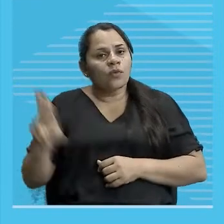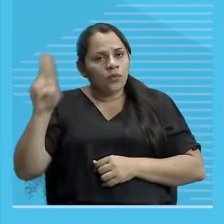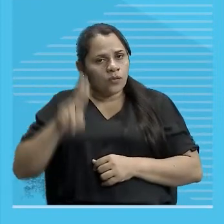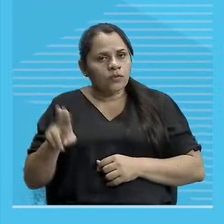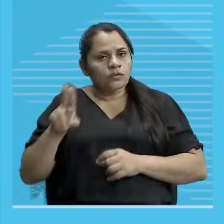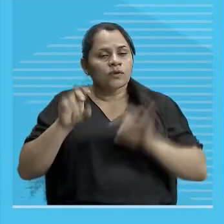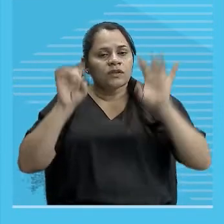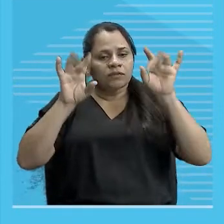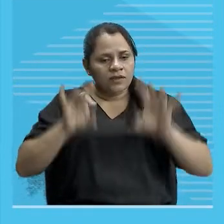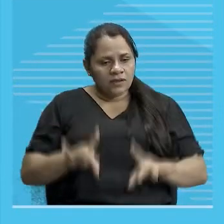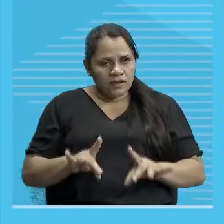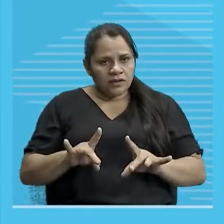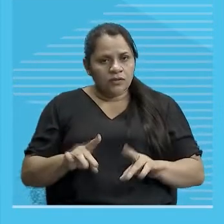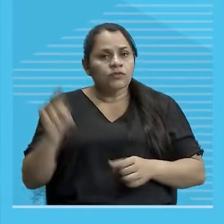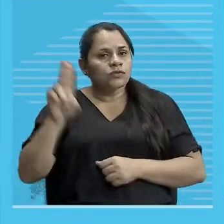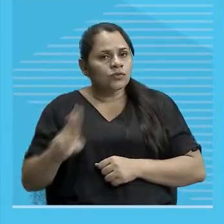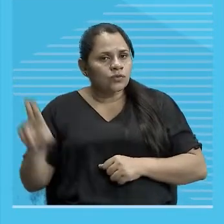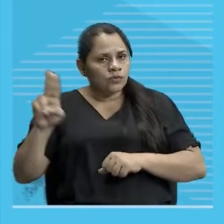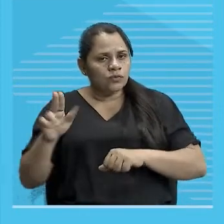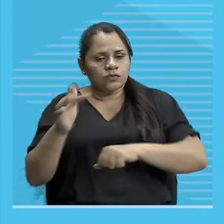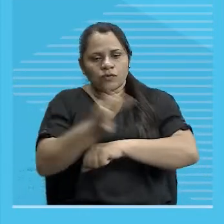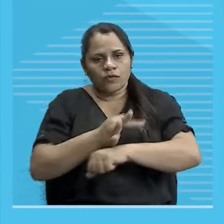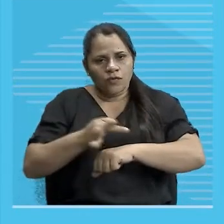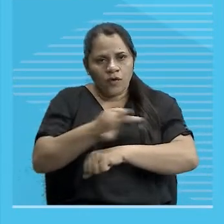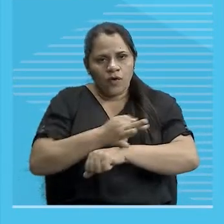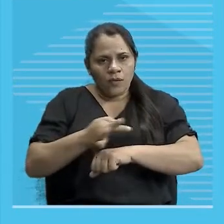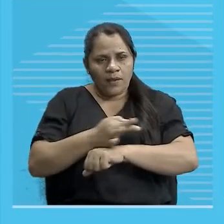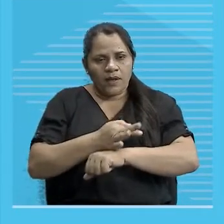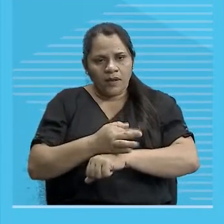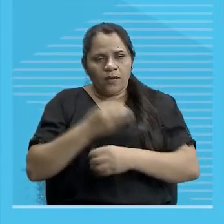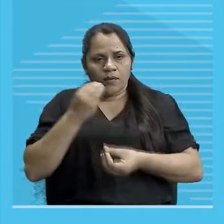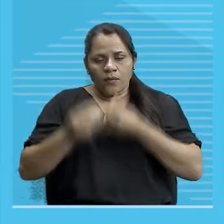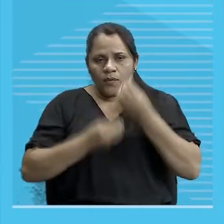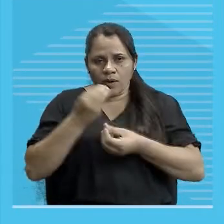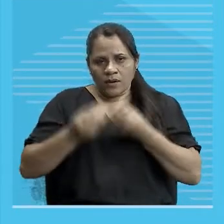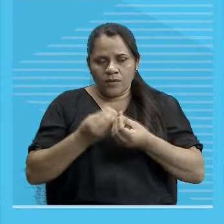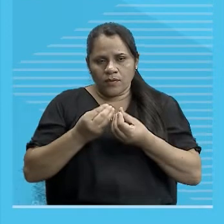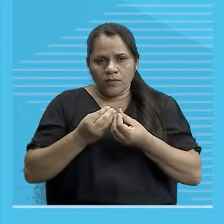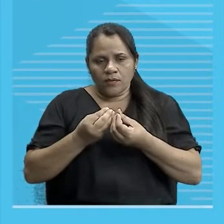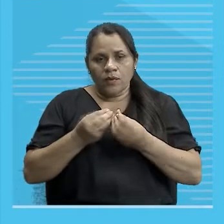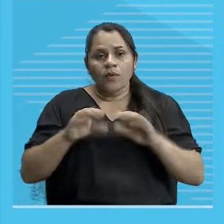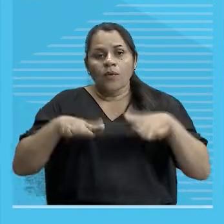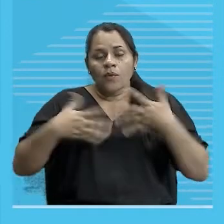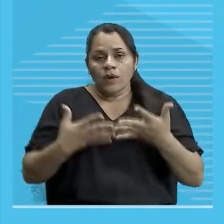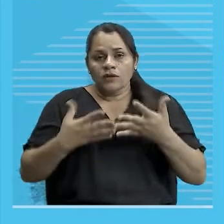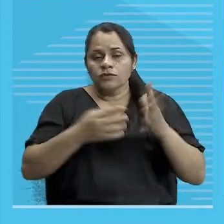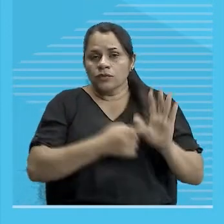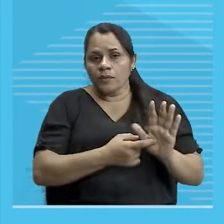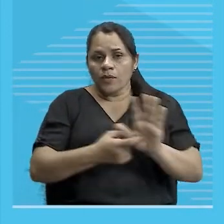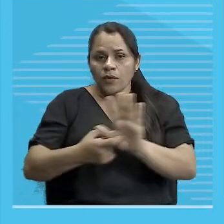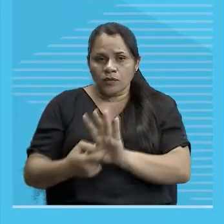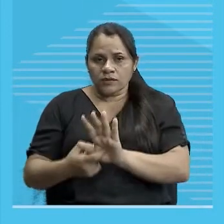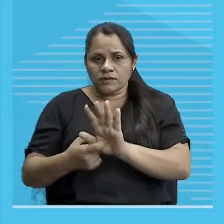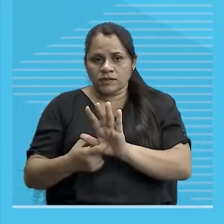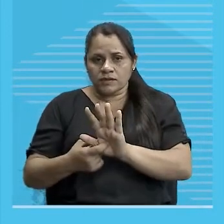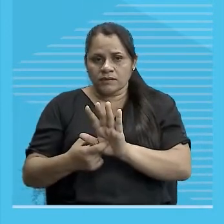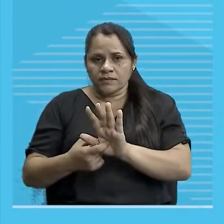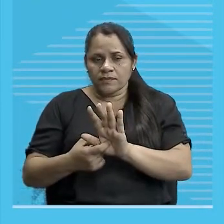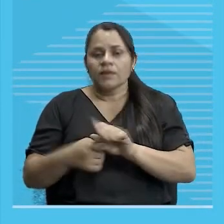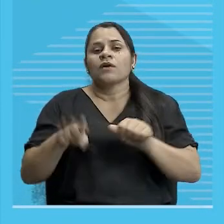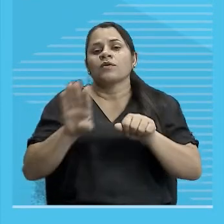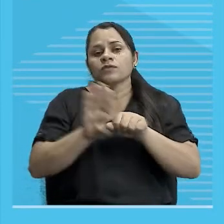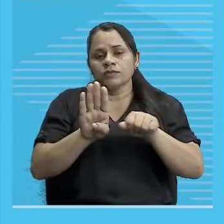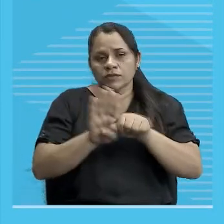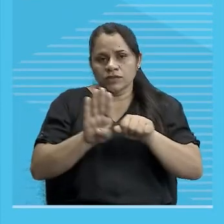padrão. A gente sabe que a gente só usa artigo definido quando nós precisamos, evidentemente, indicar que, mediante aquele